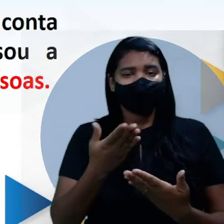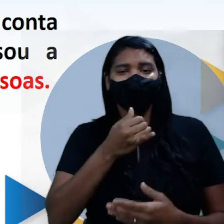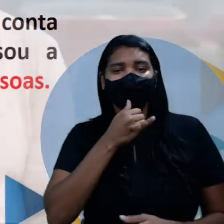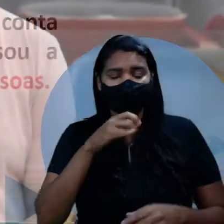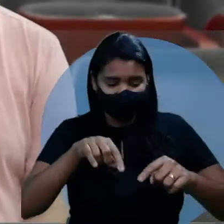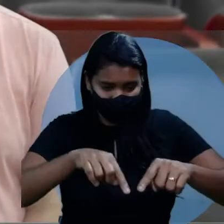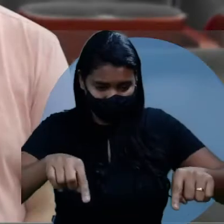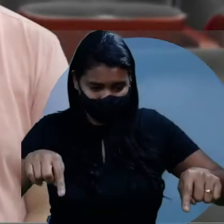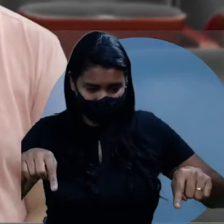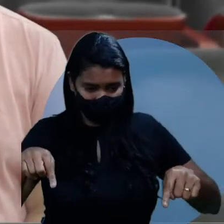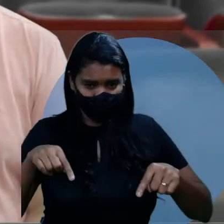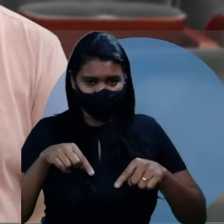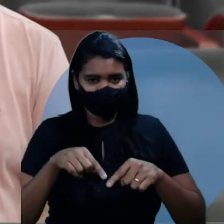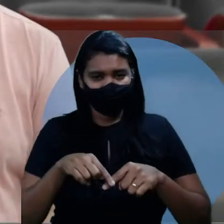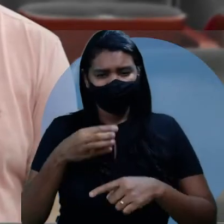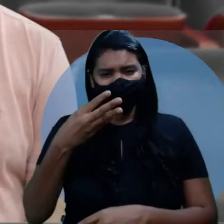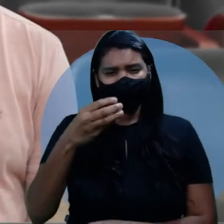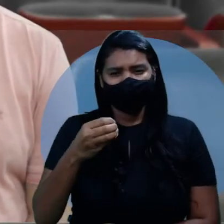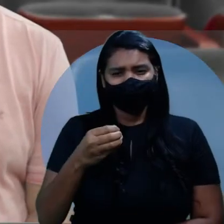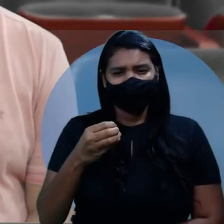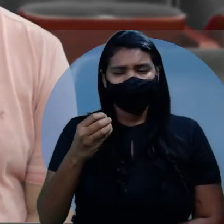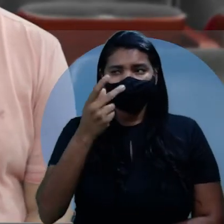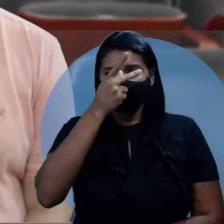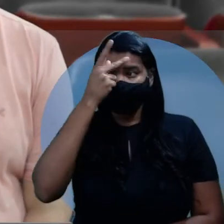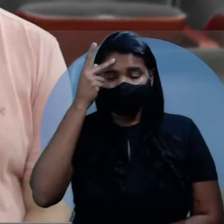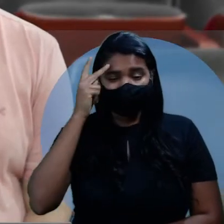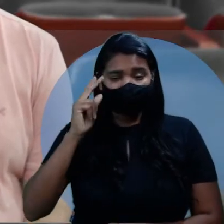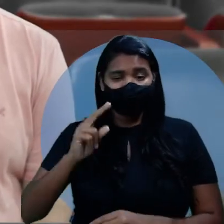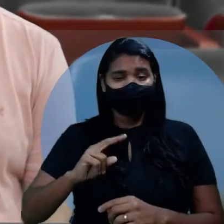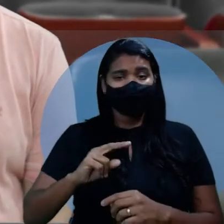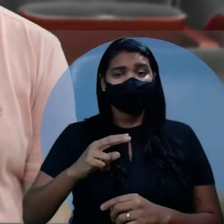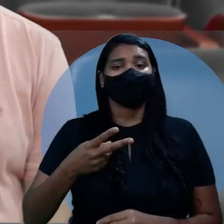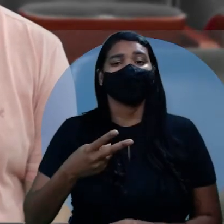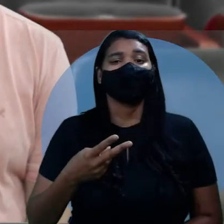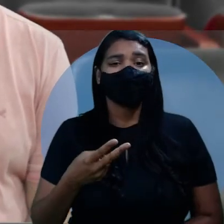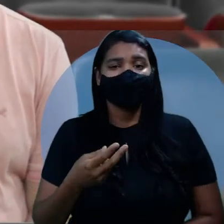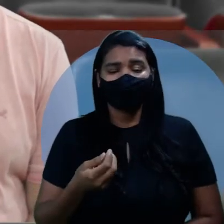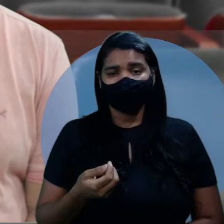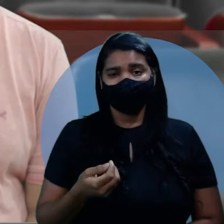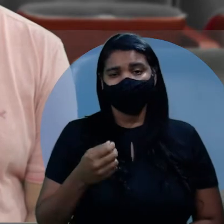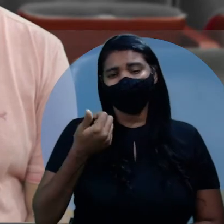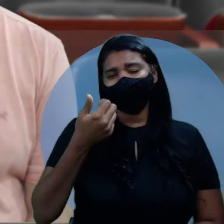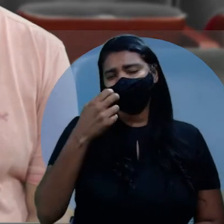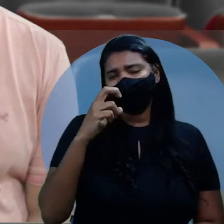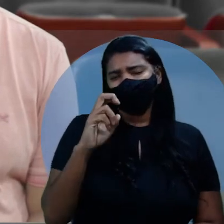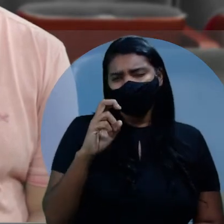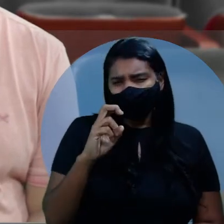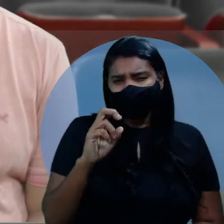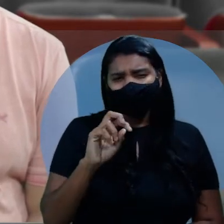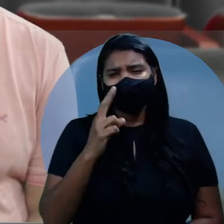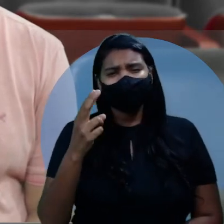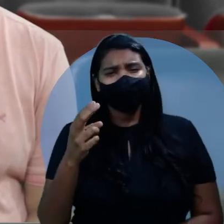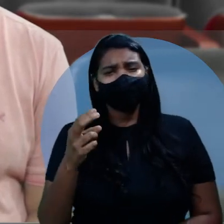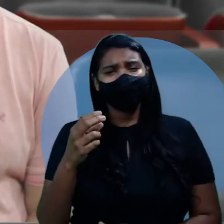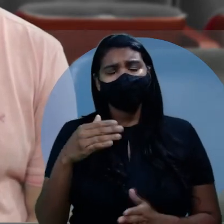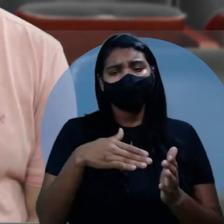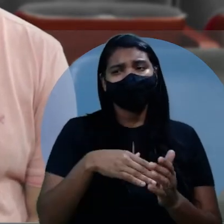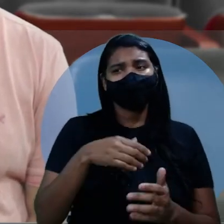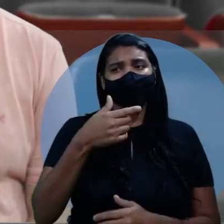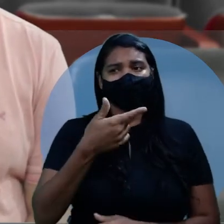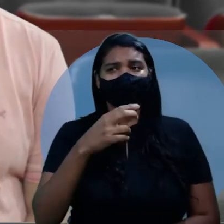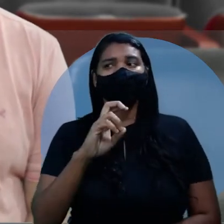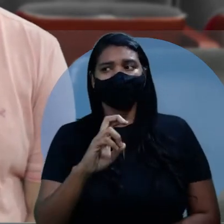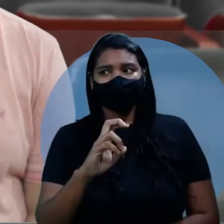sua sala, que tem em torno de 40 pessoas, e multiplique por 15, 20, quase 25,